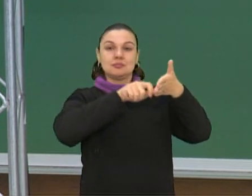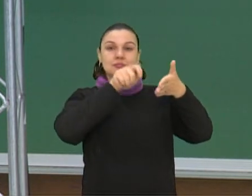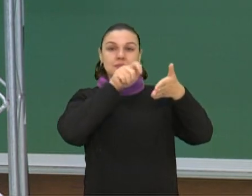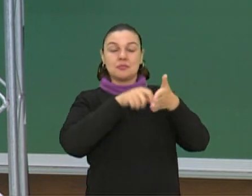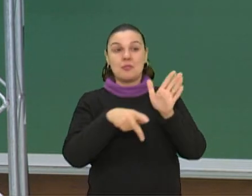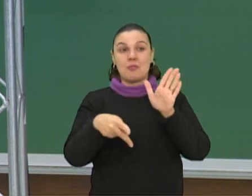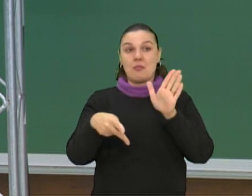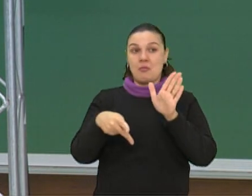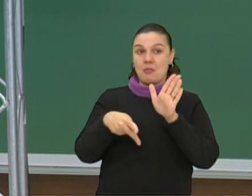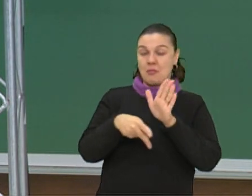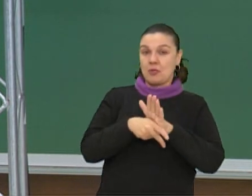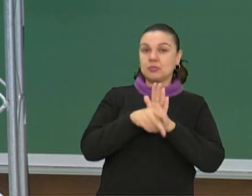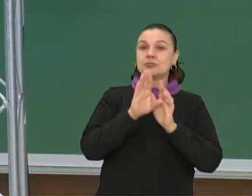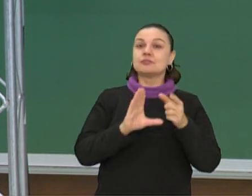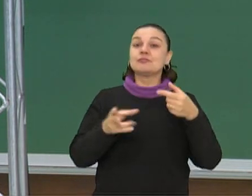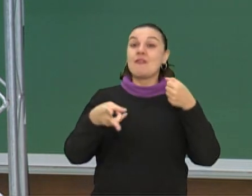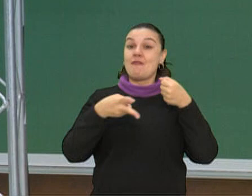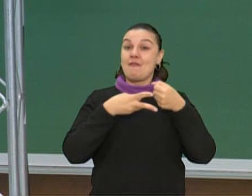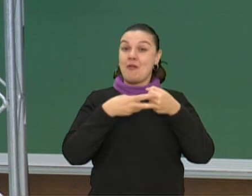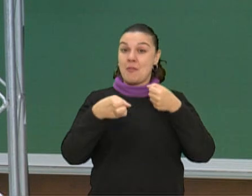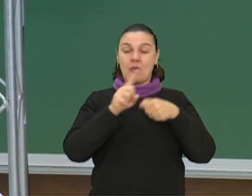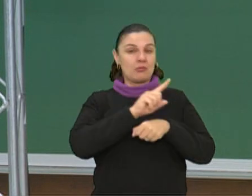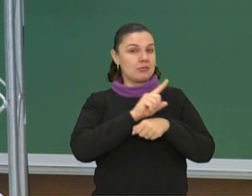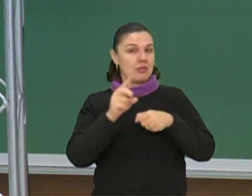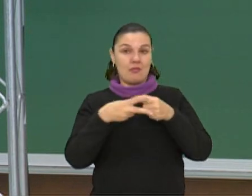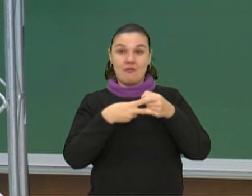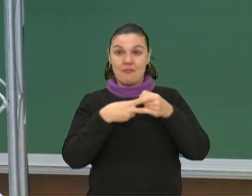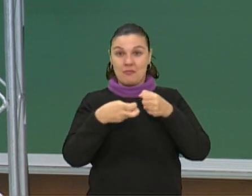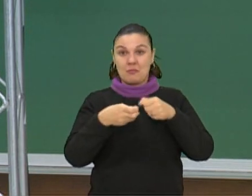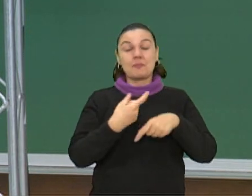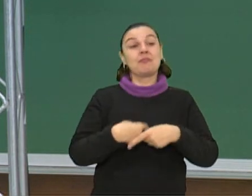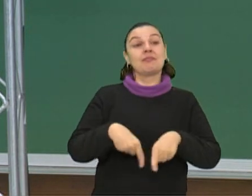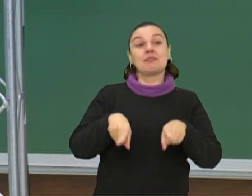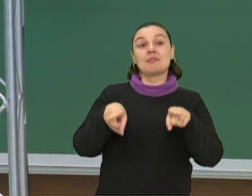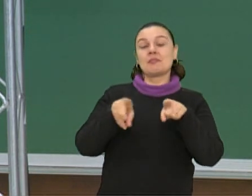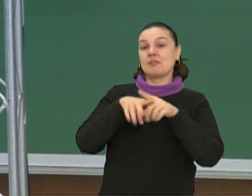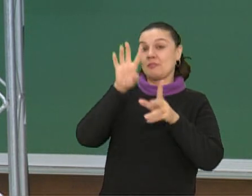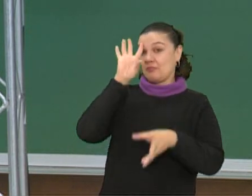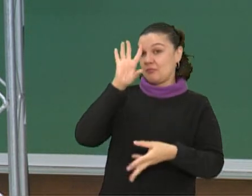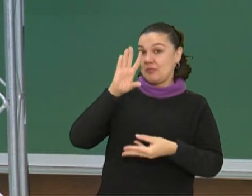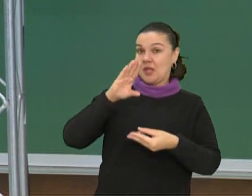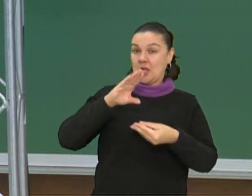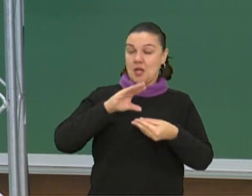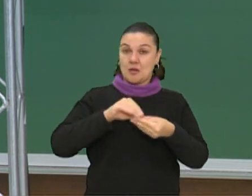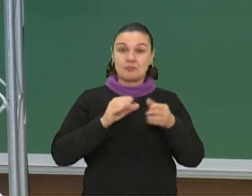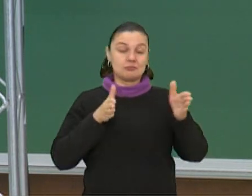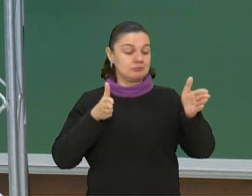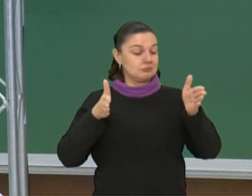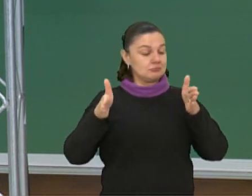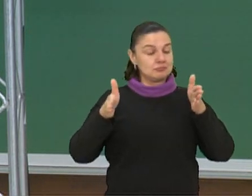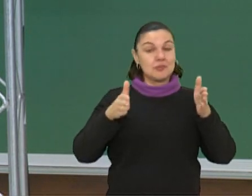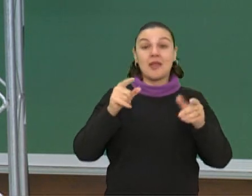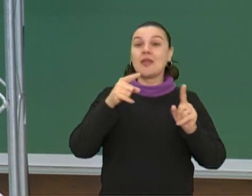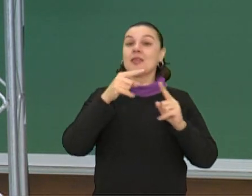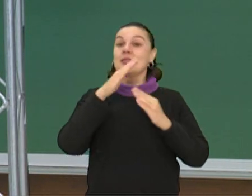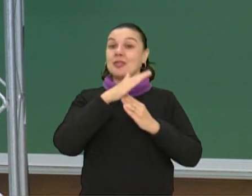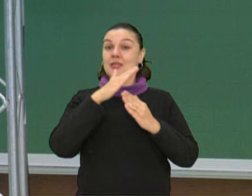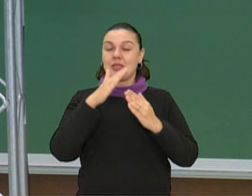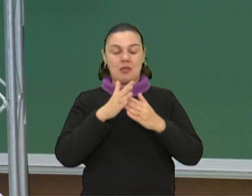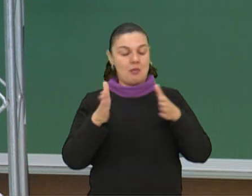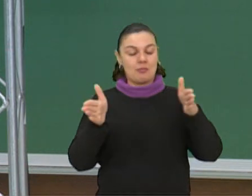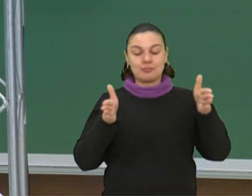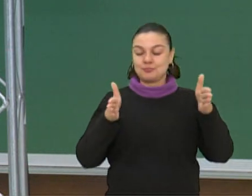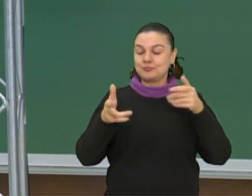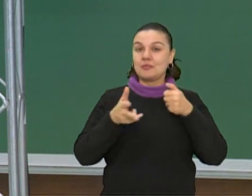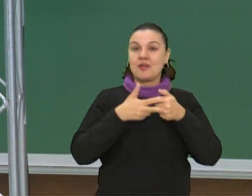por meio do verbal e do não verbal, compreender os modos e tempos verbais e suas funções